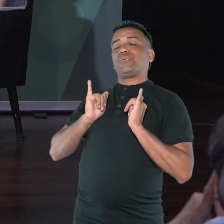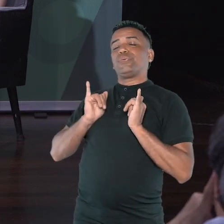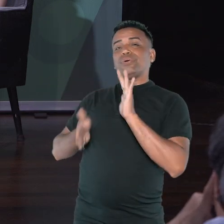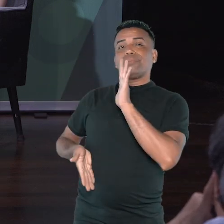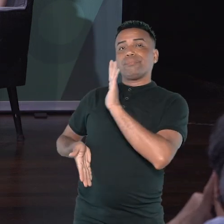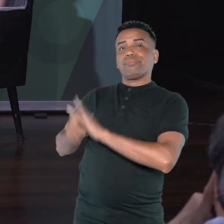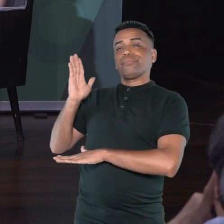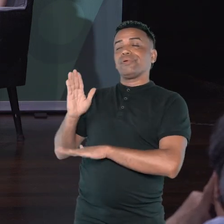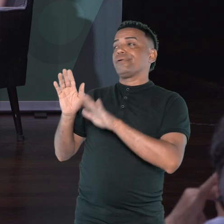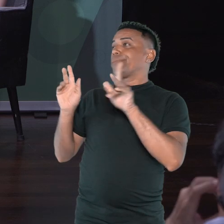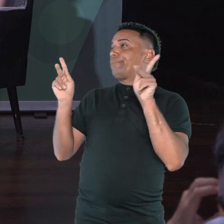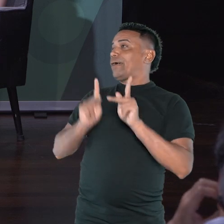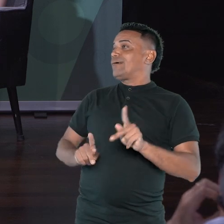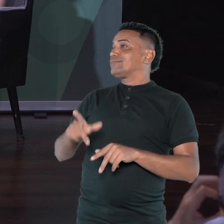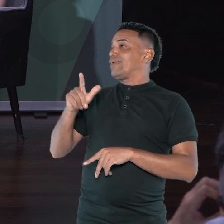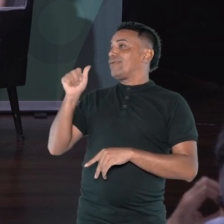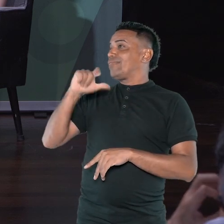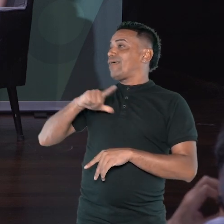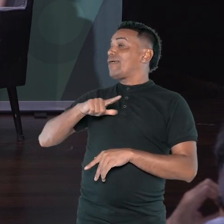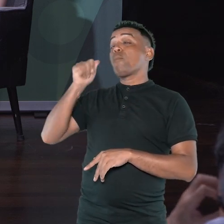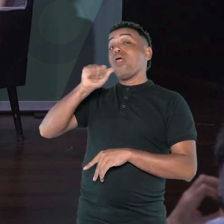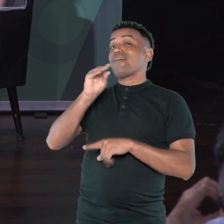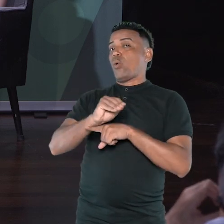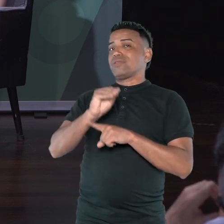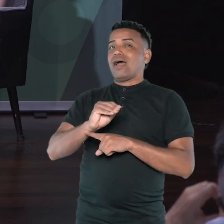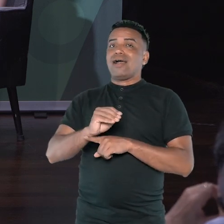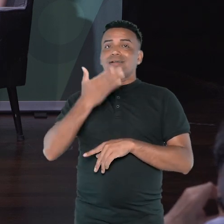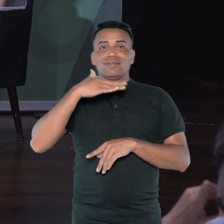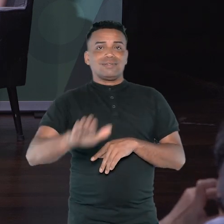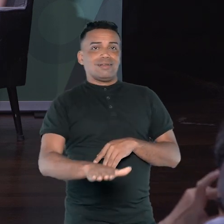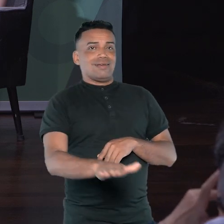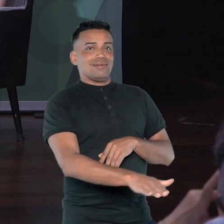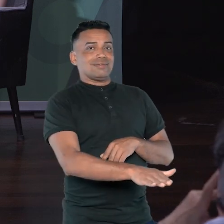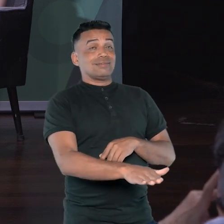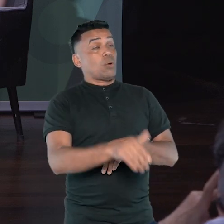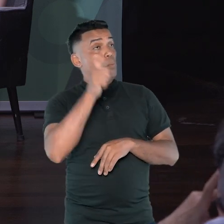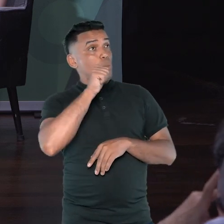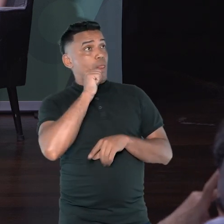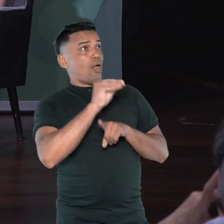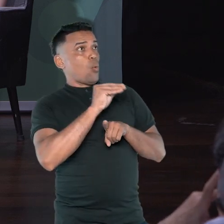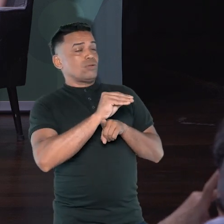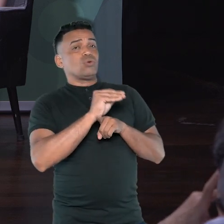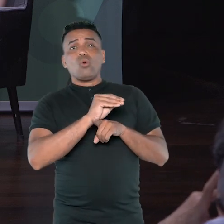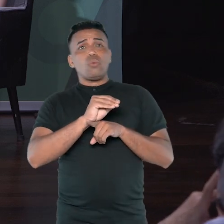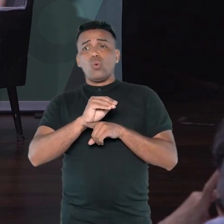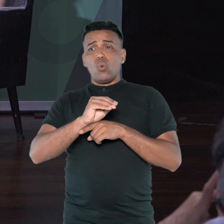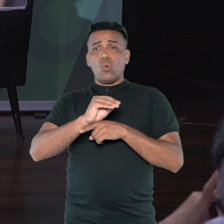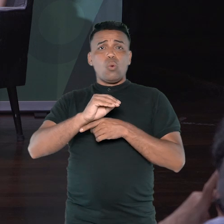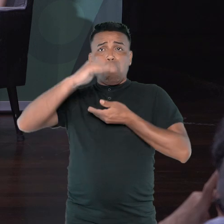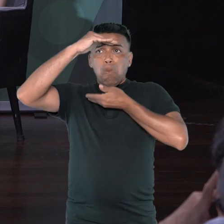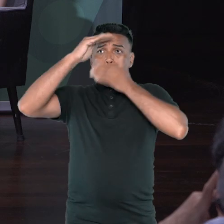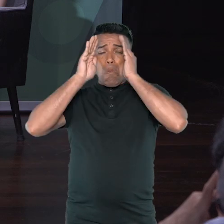seu canto, não, está tudo em paz, porque já tem uma cuidadora. Esse lugar da mulher cuidadora, como quebrar e como mudar isso?